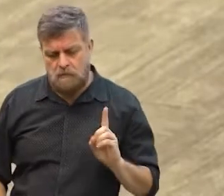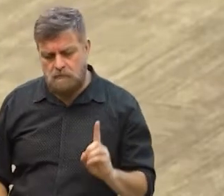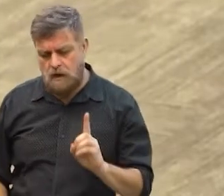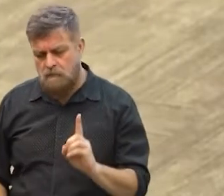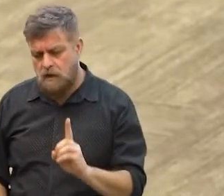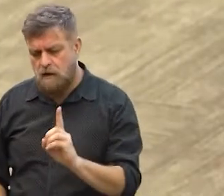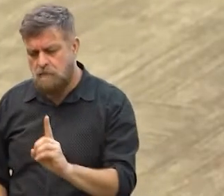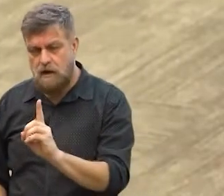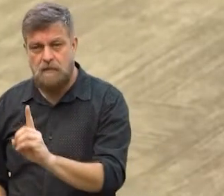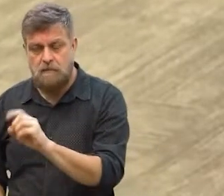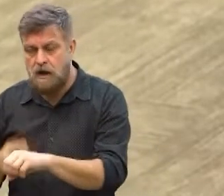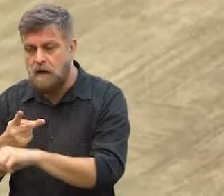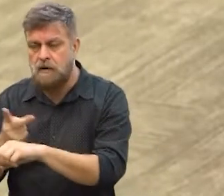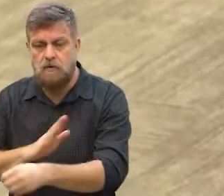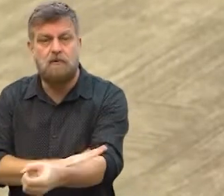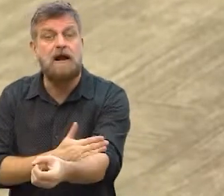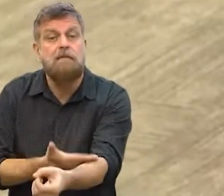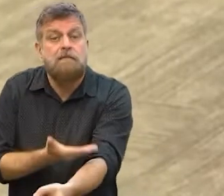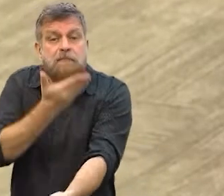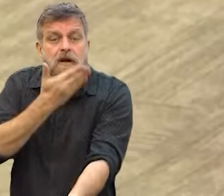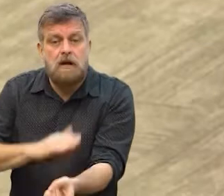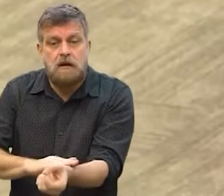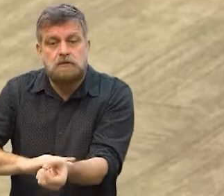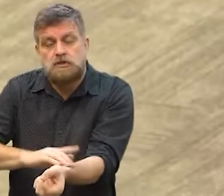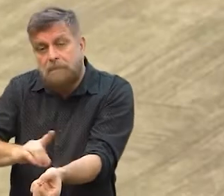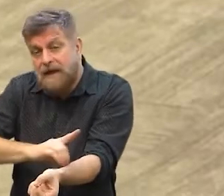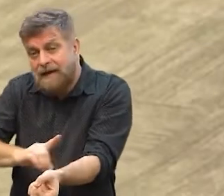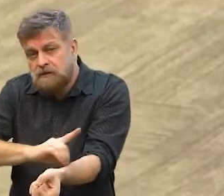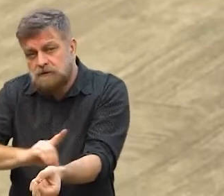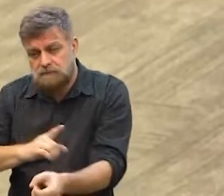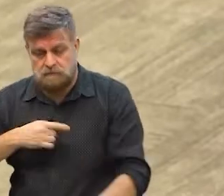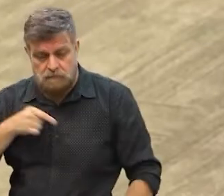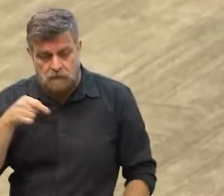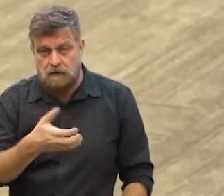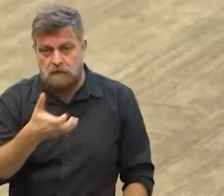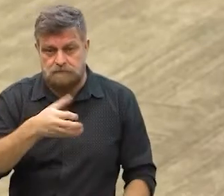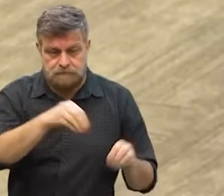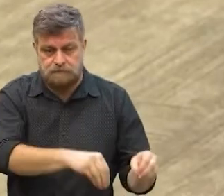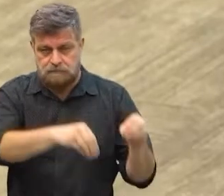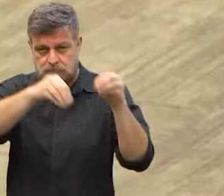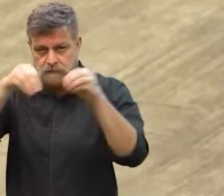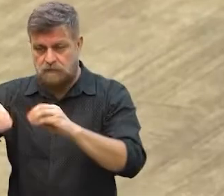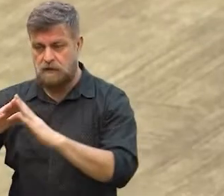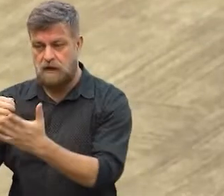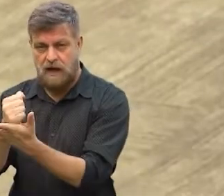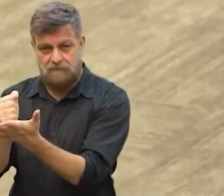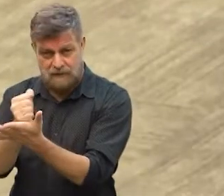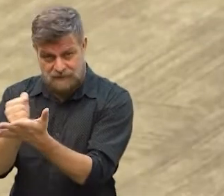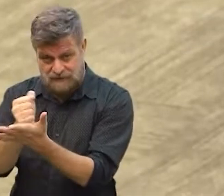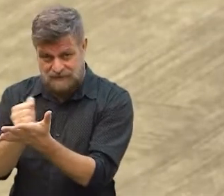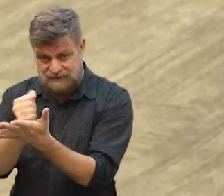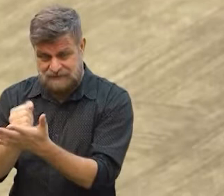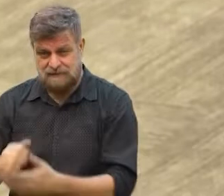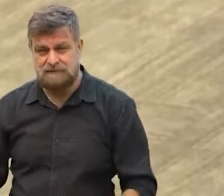muita dificuldade na questão de remédio de pressão, questão de remédio de diabetes. E estão querendo levar o centro de saúde, a farmácia do centro